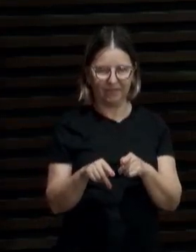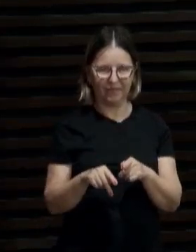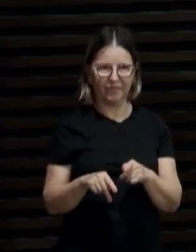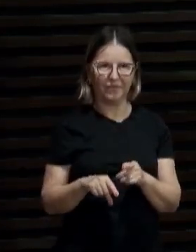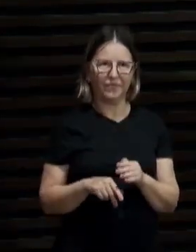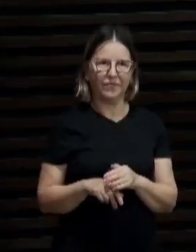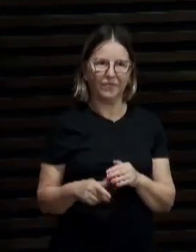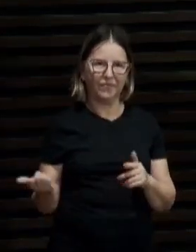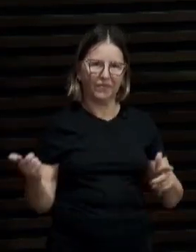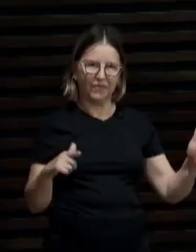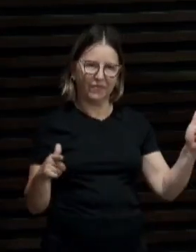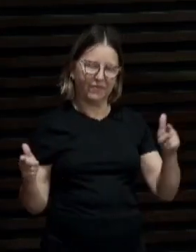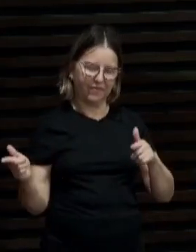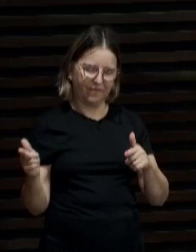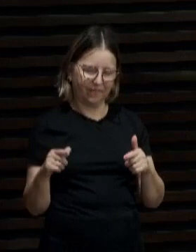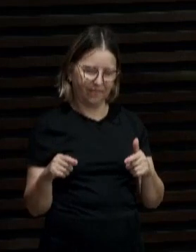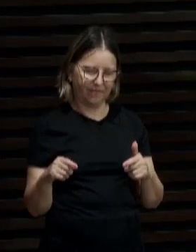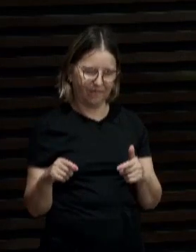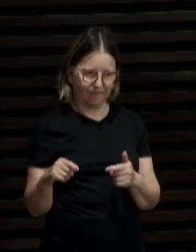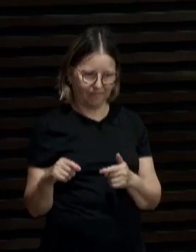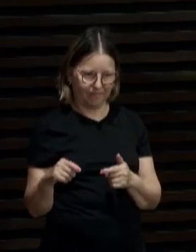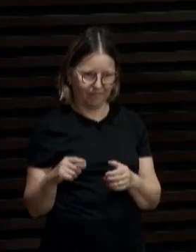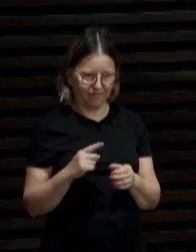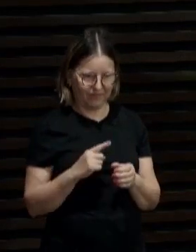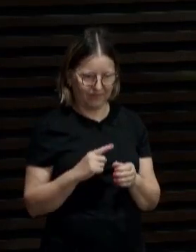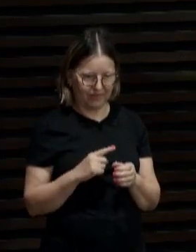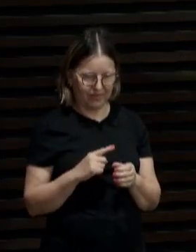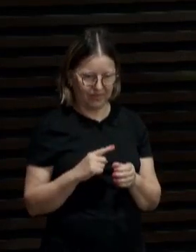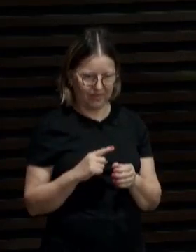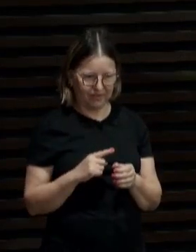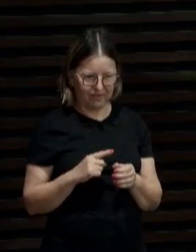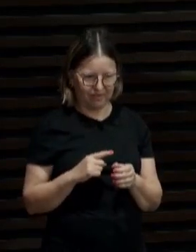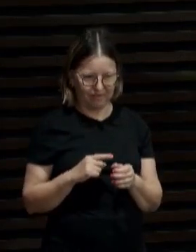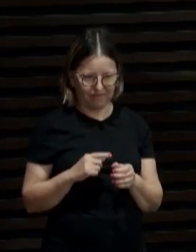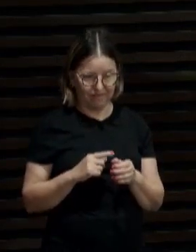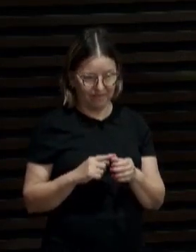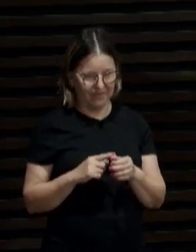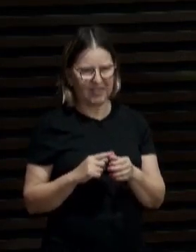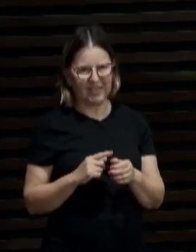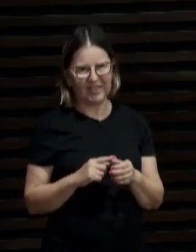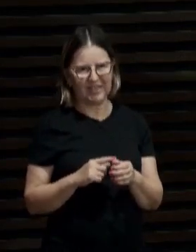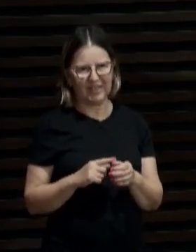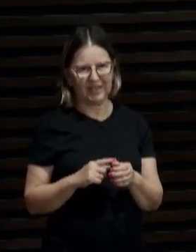contexto da cidade de feminismo, de idolatria, de depravação, né? Muitas